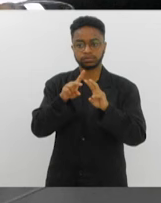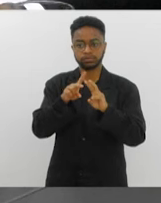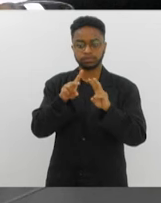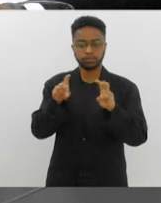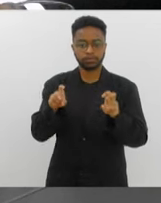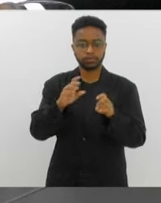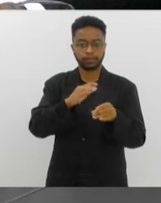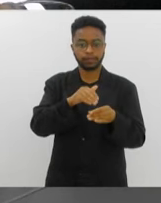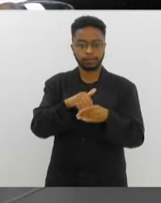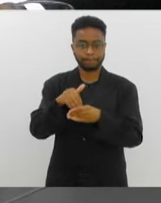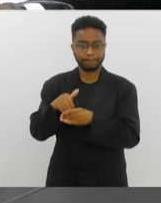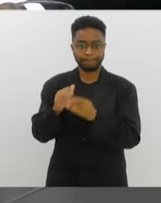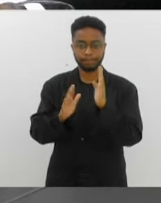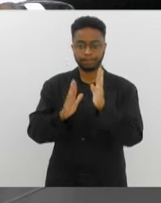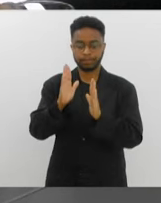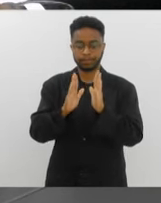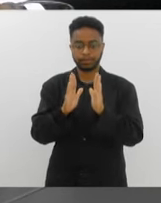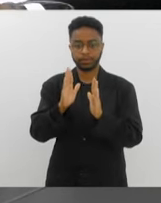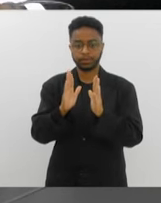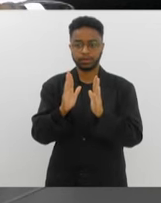sobre eleições.